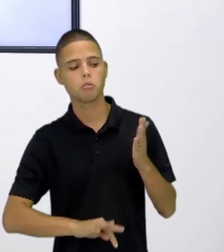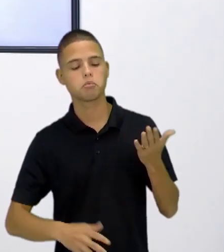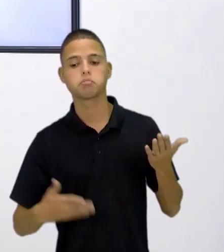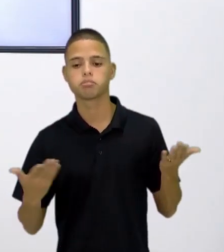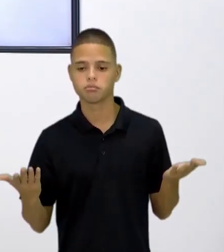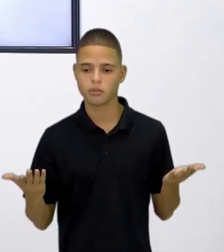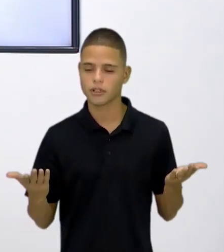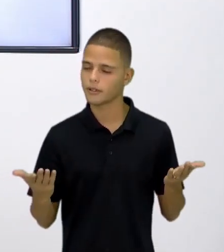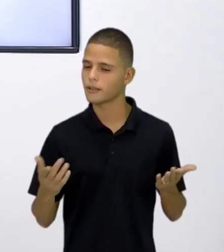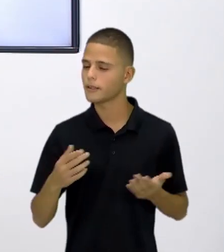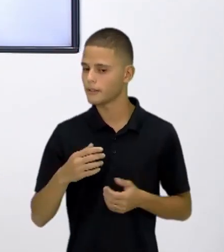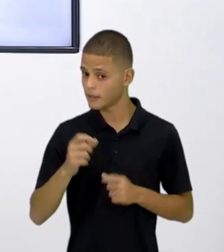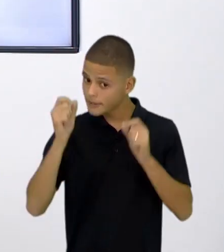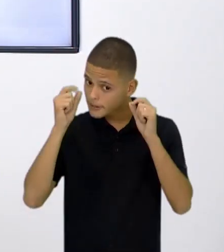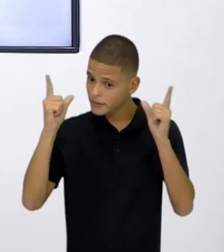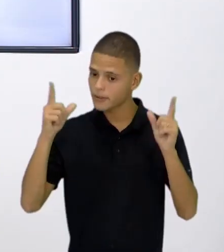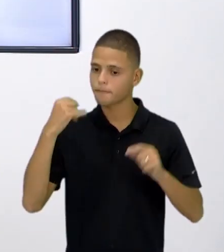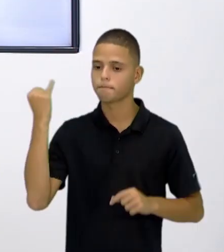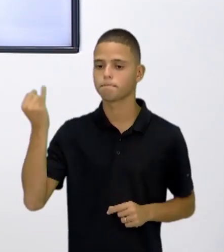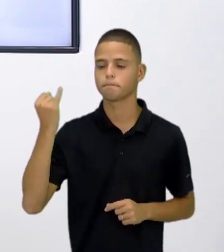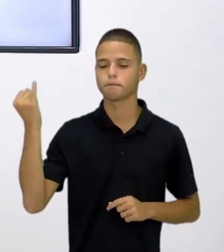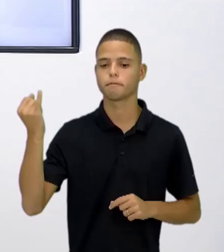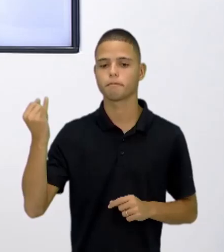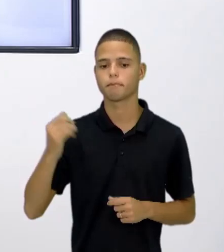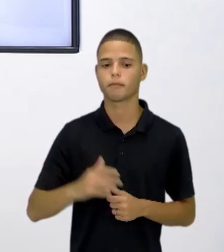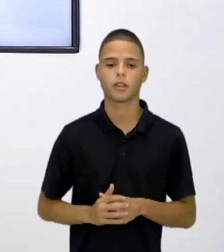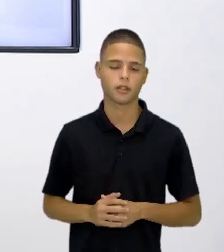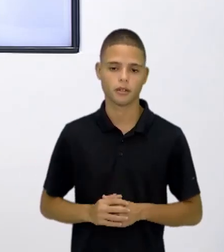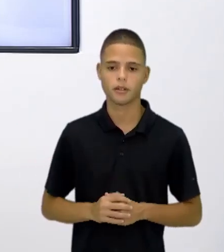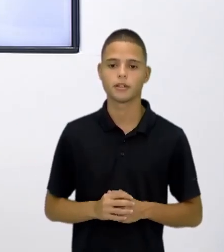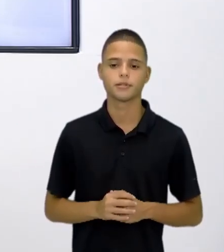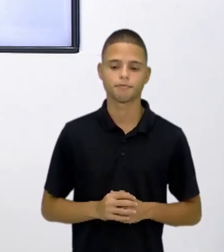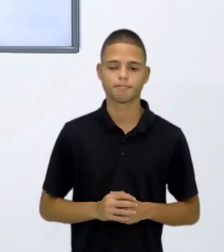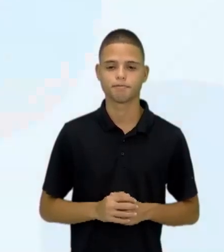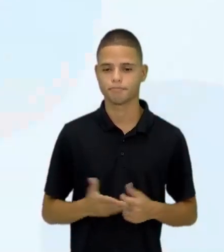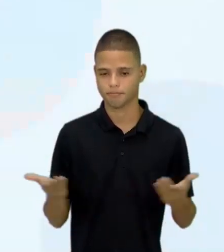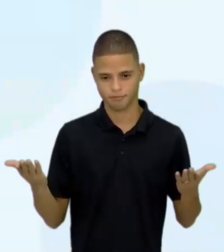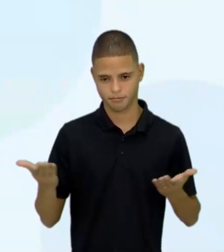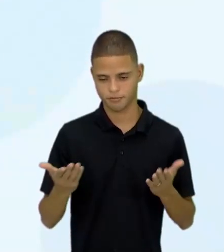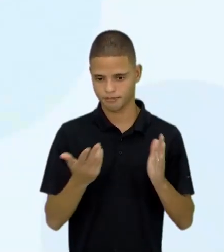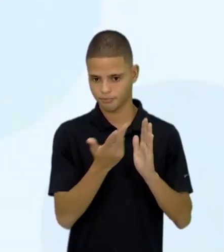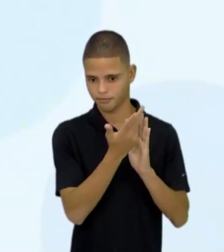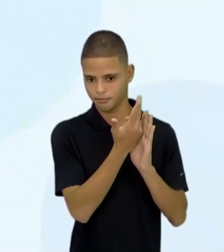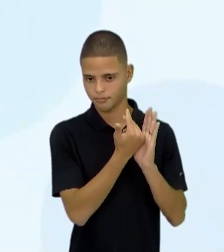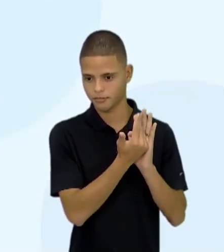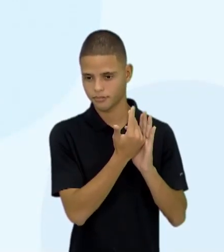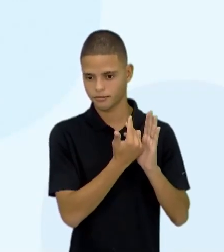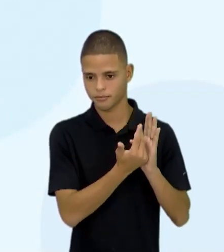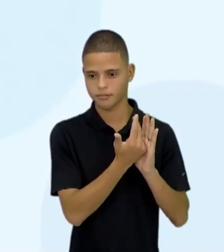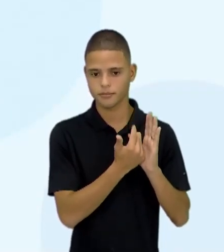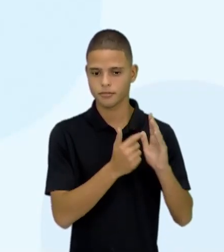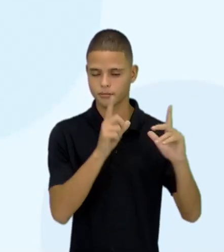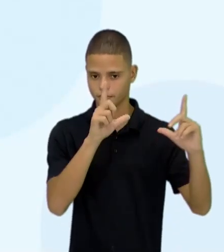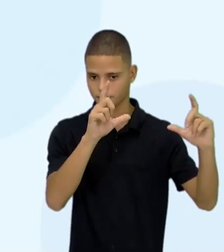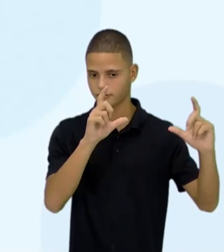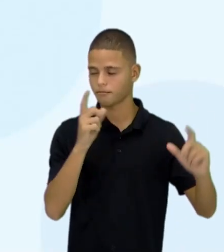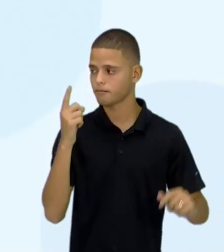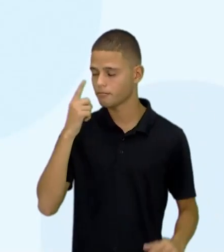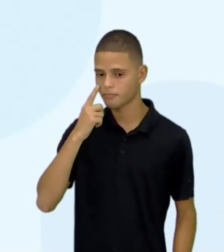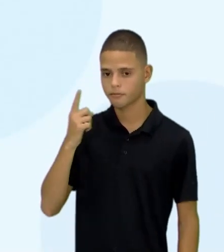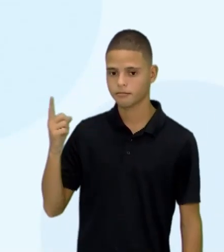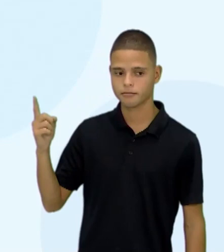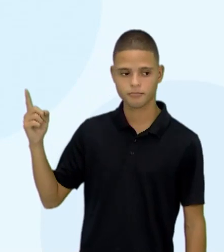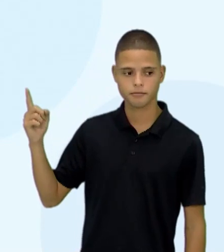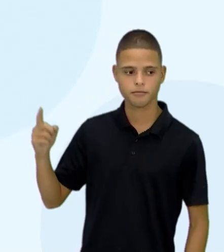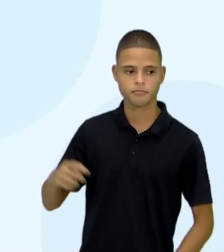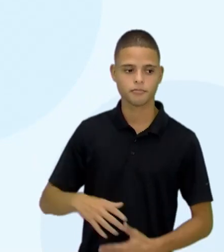ficarem atentos aí. A última etapa, nós temos uma imagem e legenda, a continuação, na verdade, do texto. Então, vamos